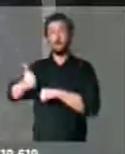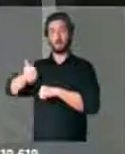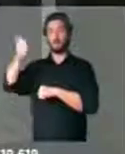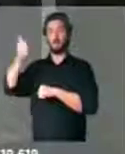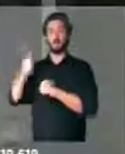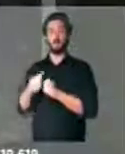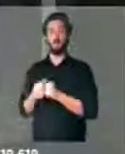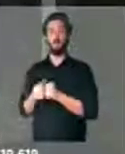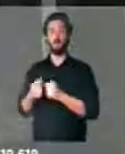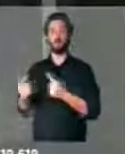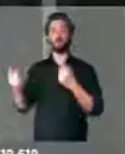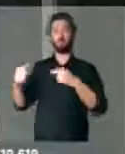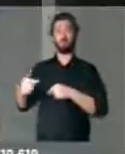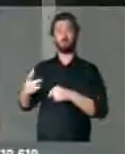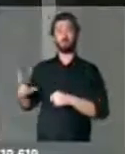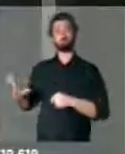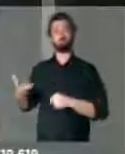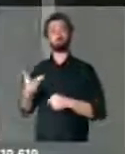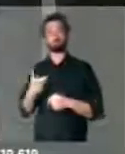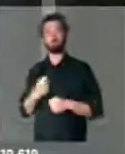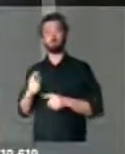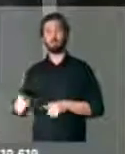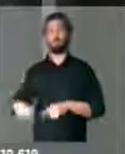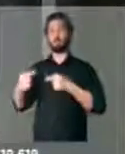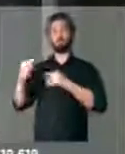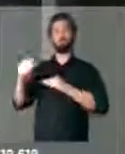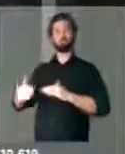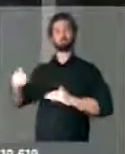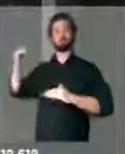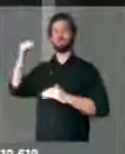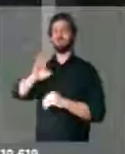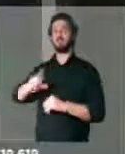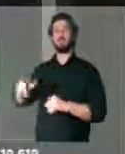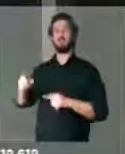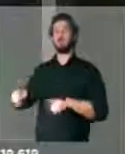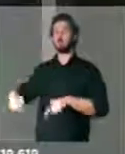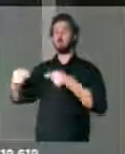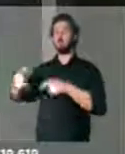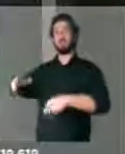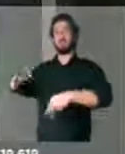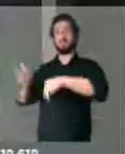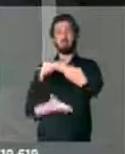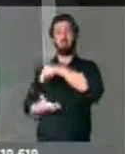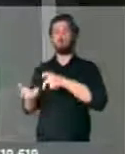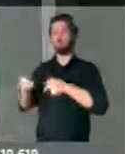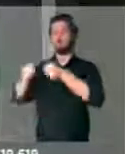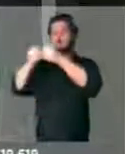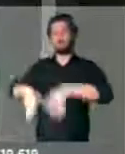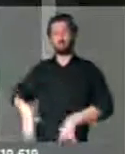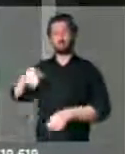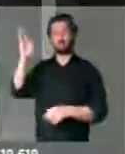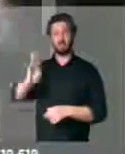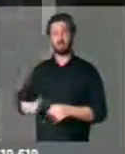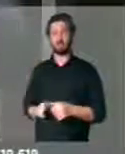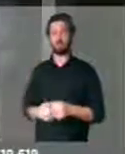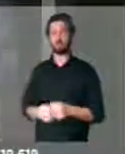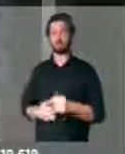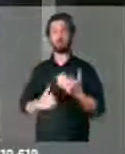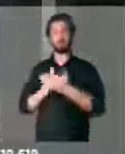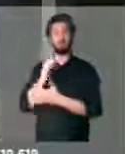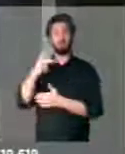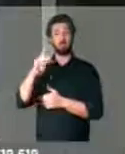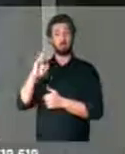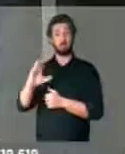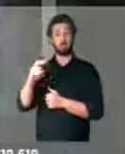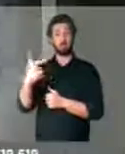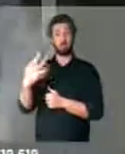melhor, fazendo uma oposição grande, uma oposição maiúscula e não uma oposição rasteira para querer prejudicar o país. Aprovamos a